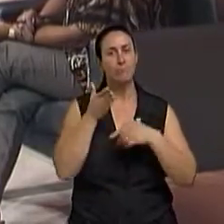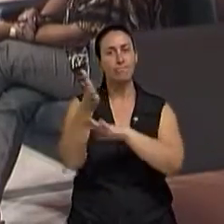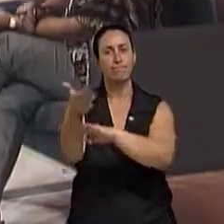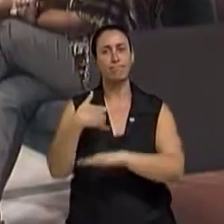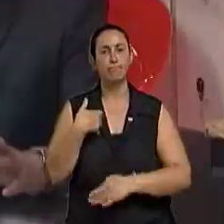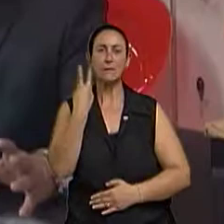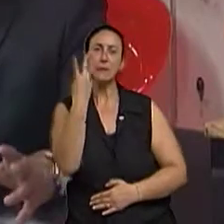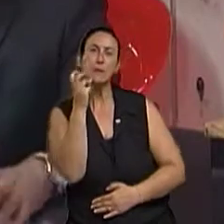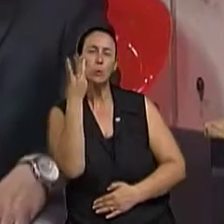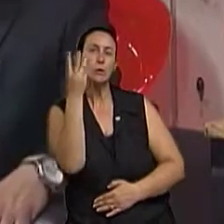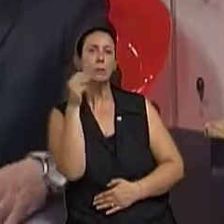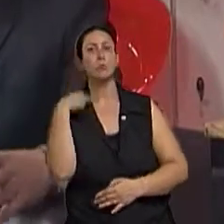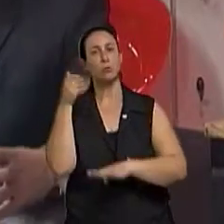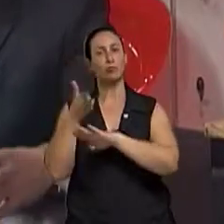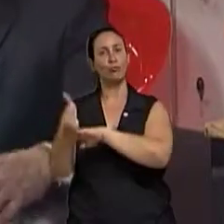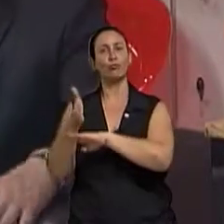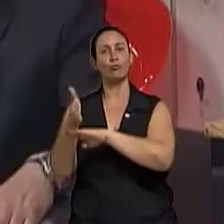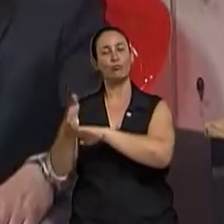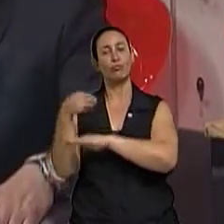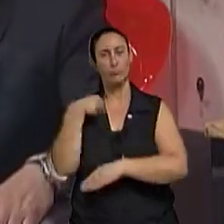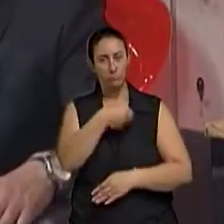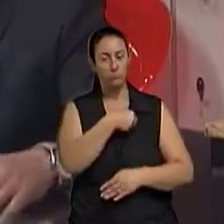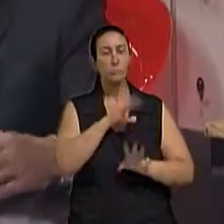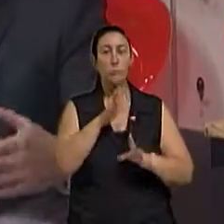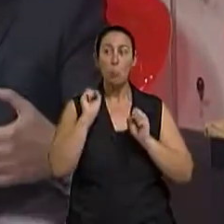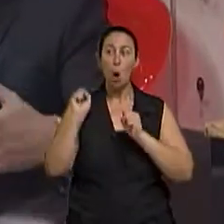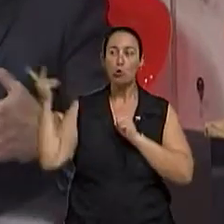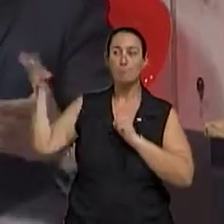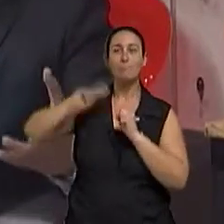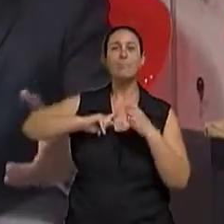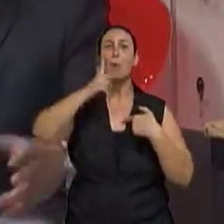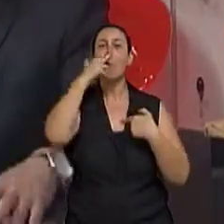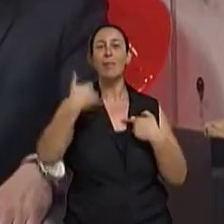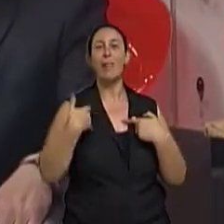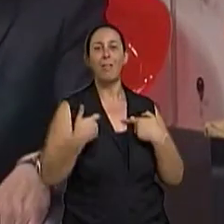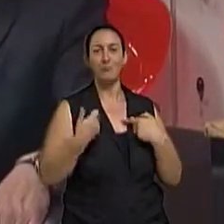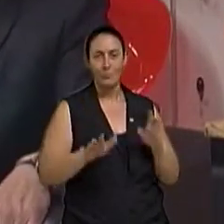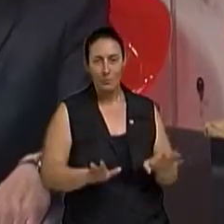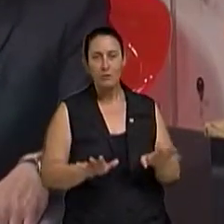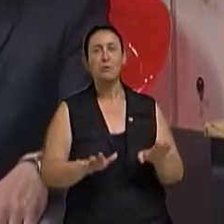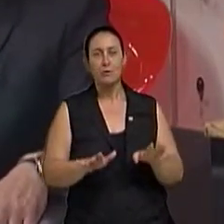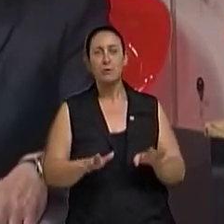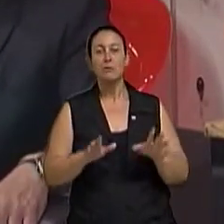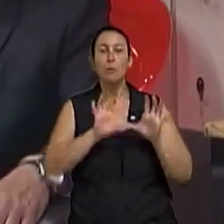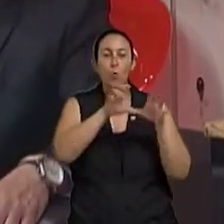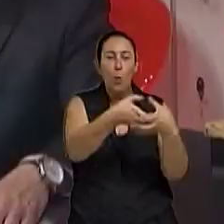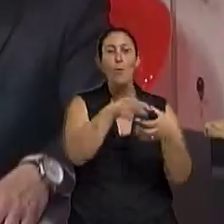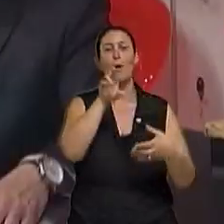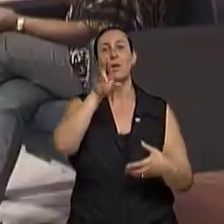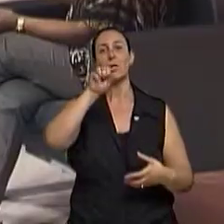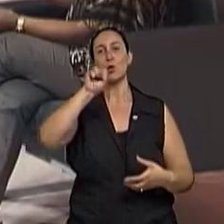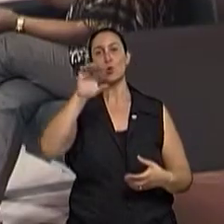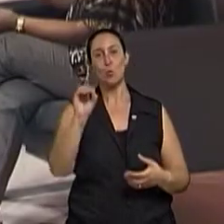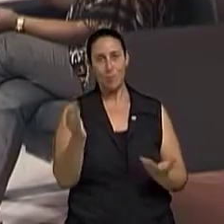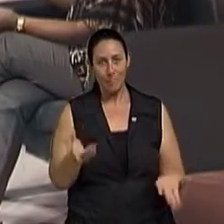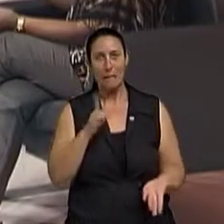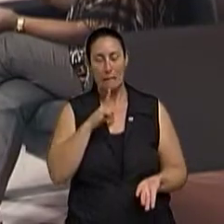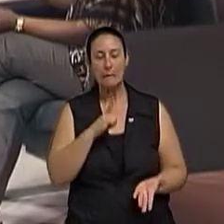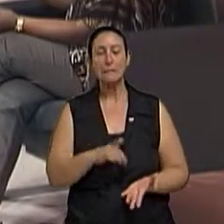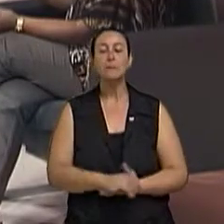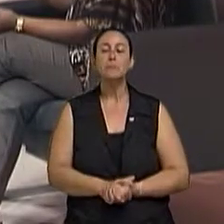tentar ajustar grupos e condutas de instituições. Claro. Bom, mas a gente